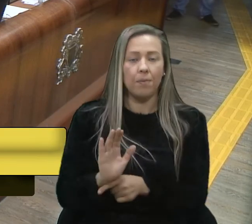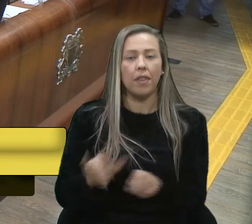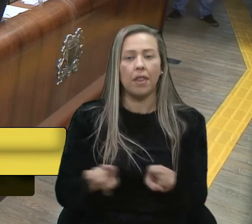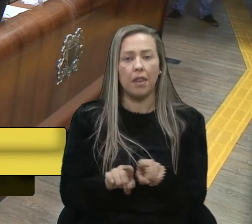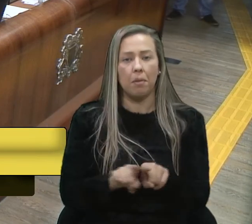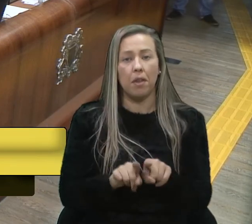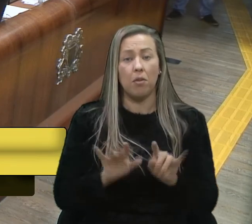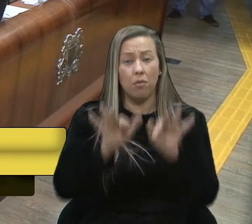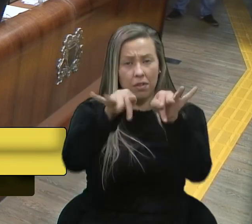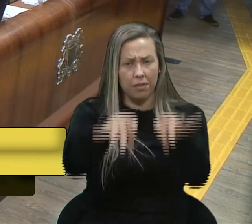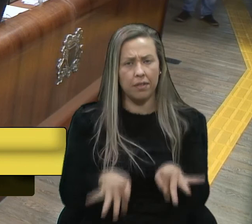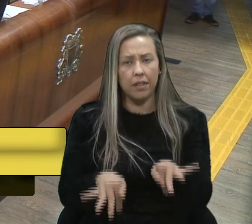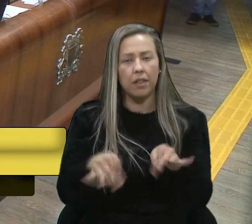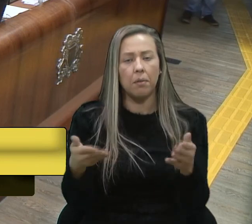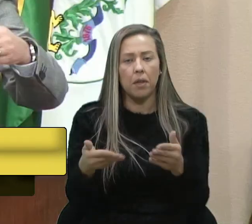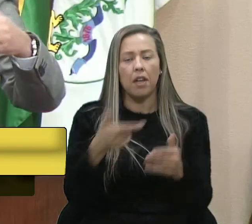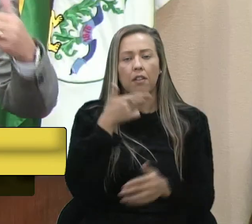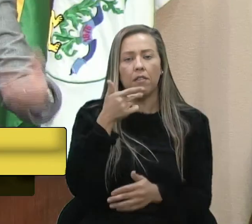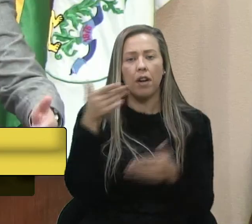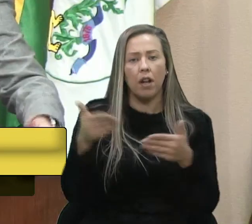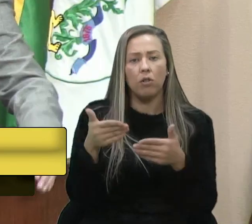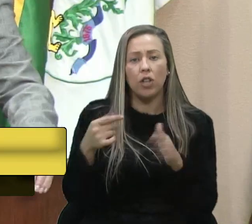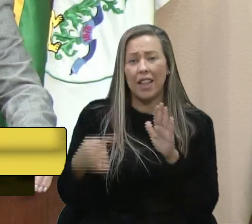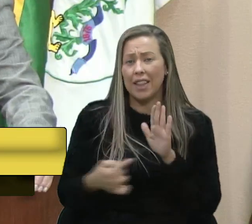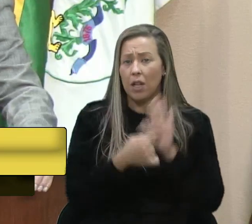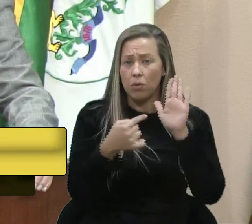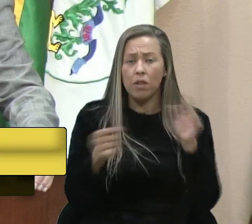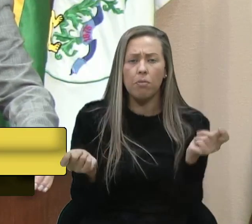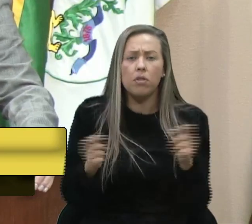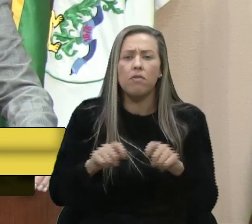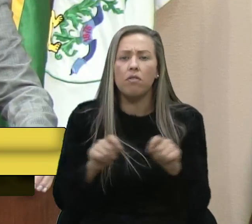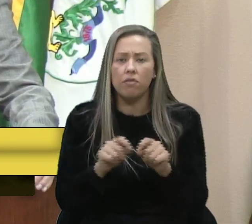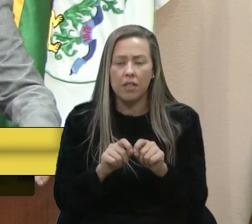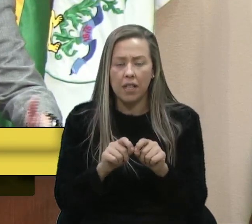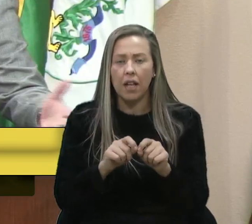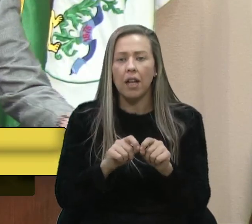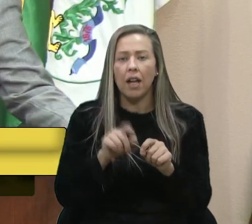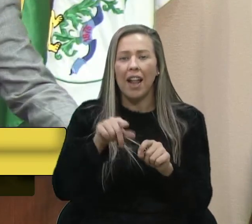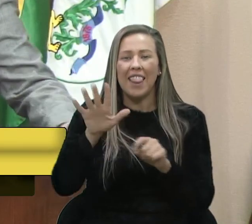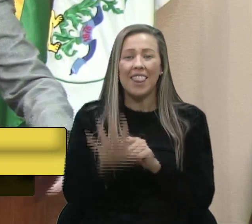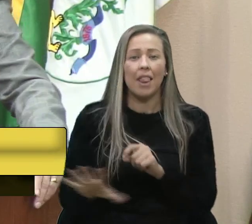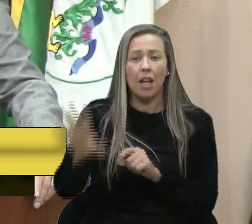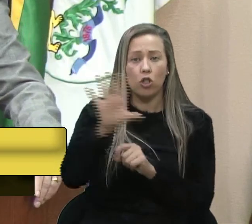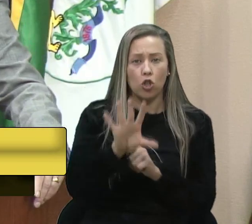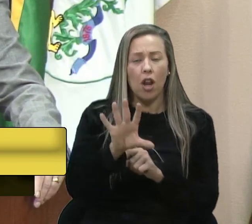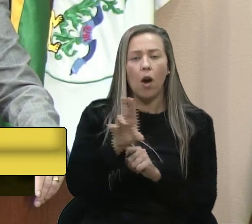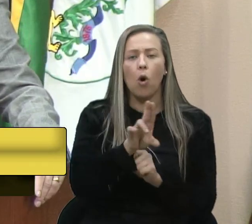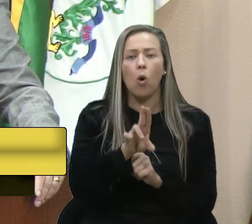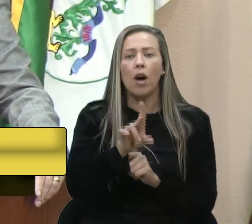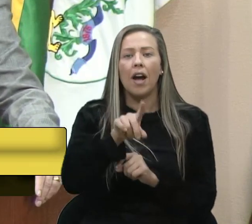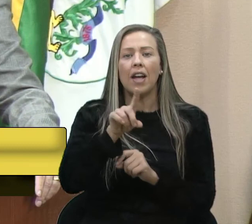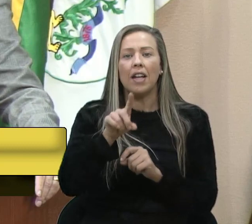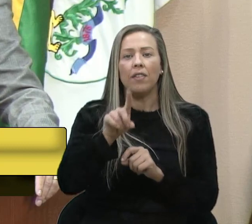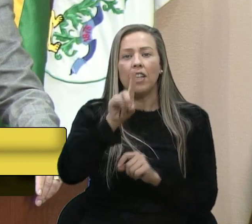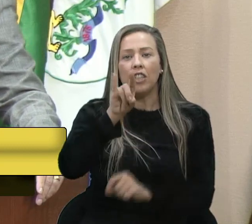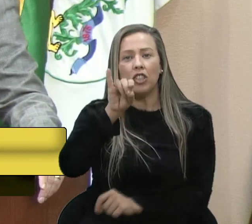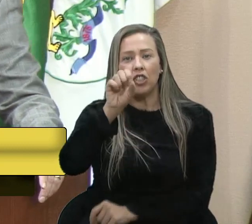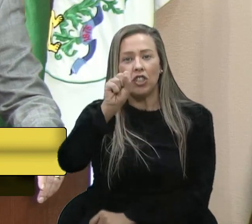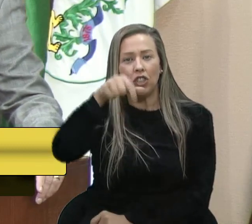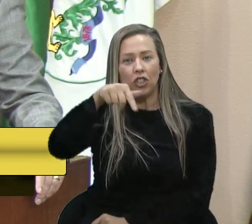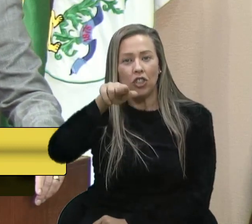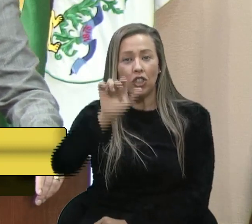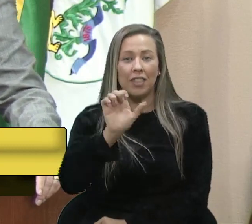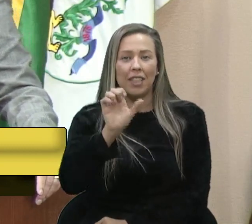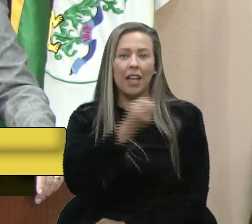senhor presidente, as denúncias podem ser feitas pelo canal nacional, que todos já conhecem, o Disque 100, e